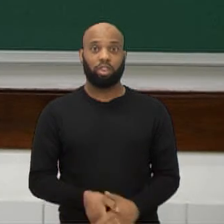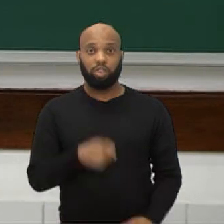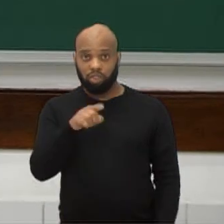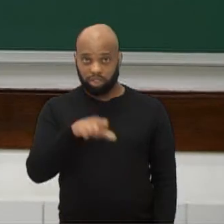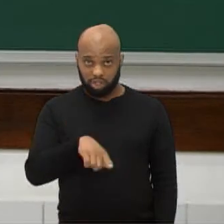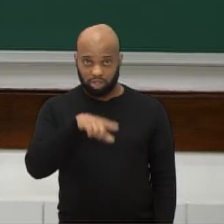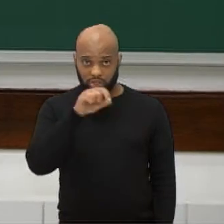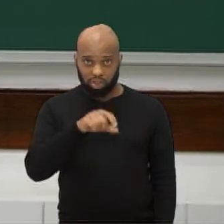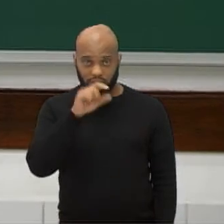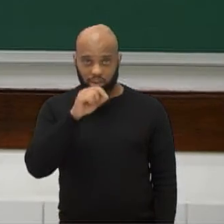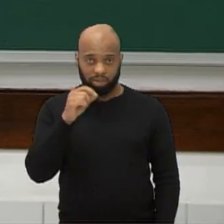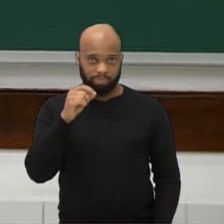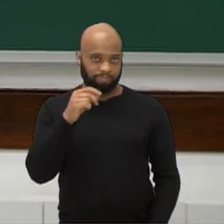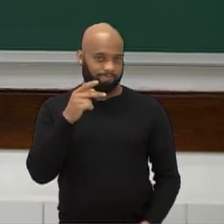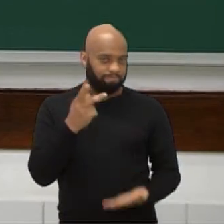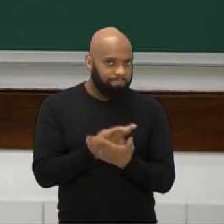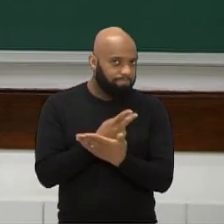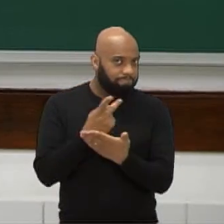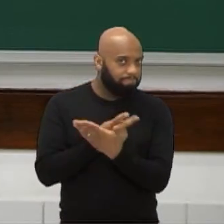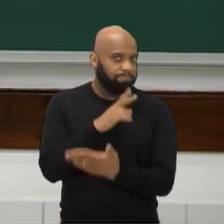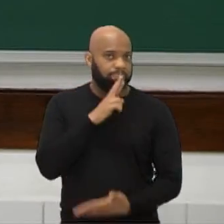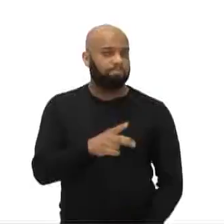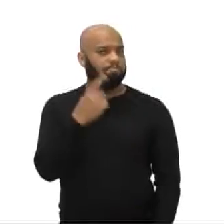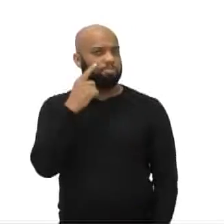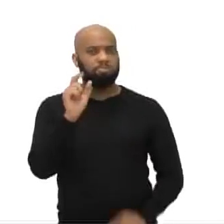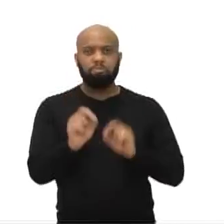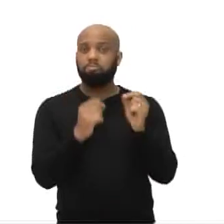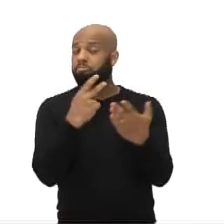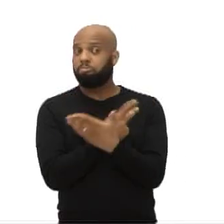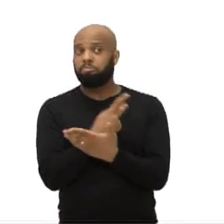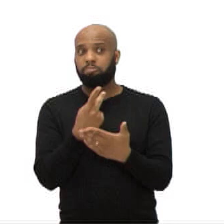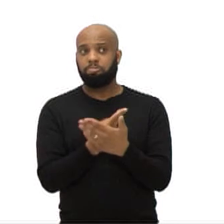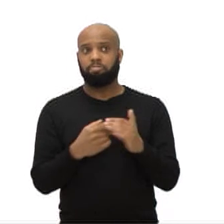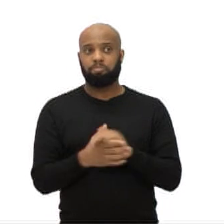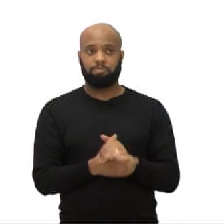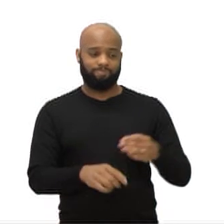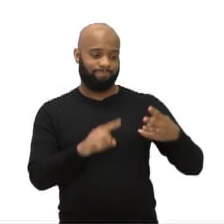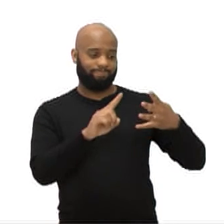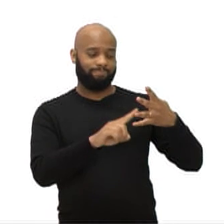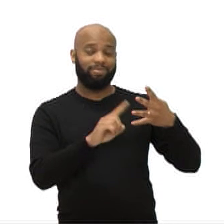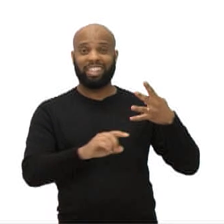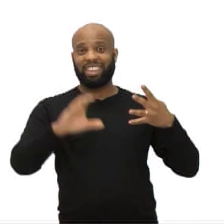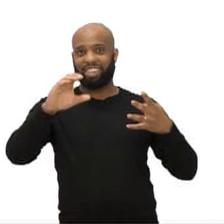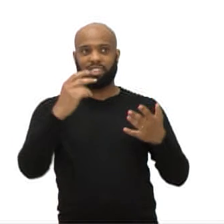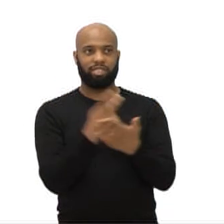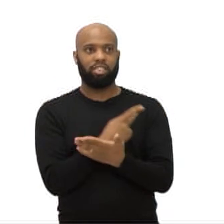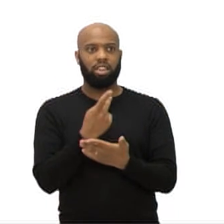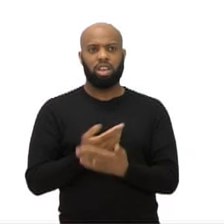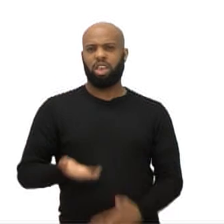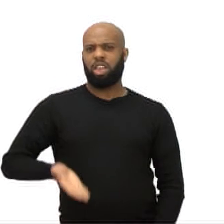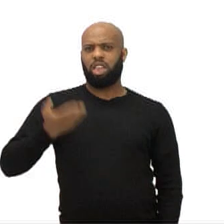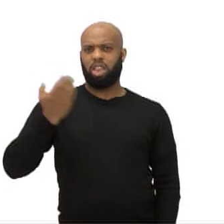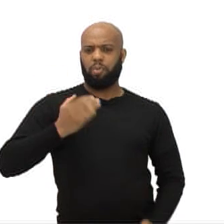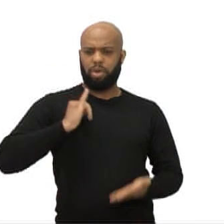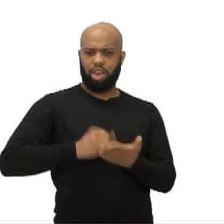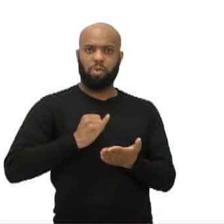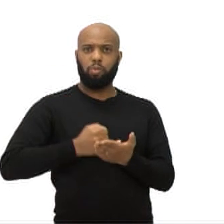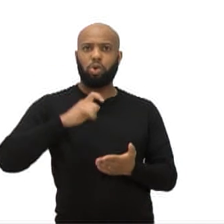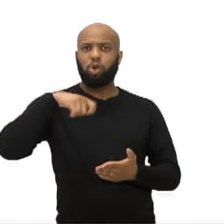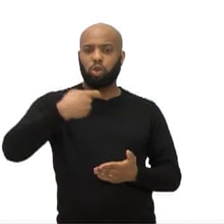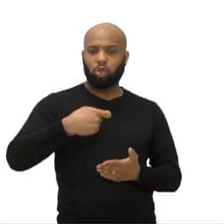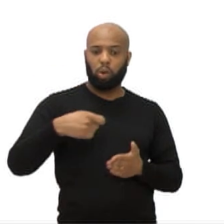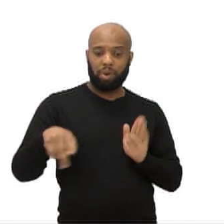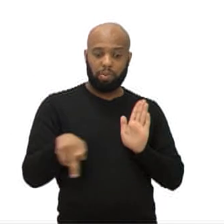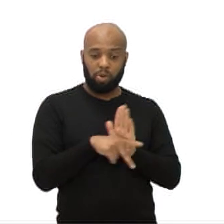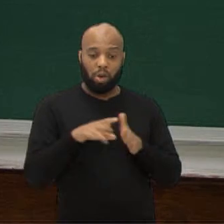Marcou a alternativa incorreta? Vamos ver qual não é a verdadeira? Não é a verdadeira. C. Aumentou o imposto sobre o charque do Rio Grande